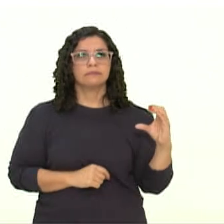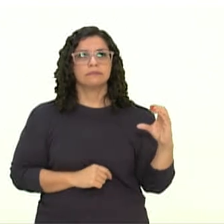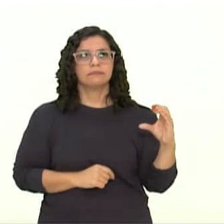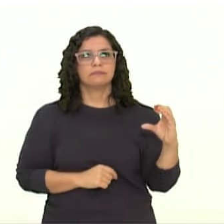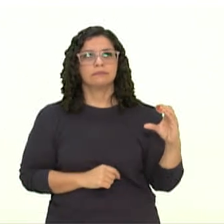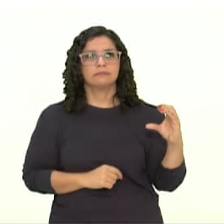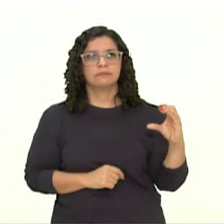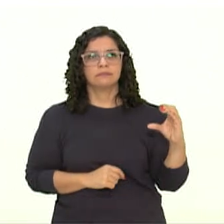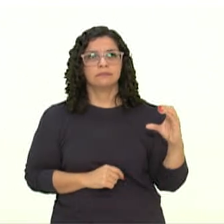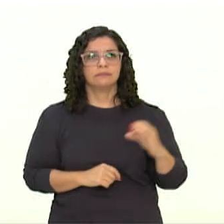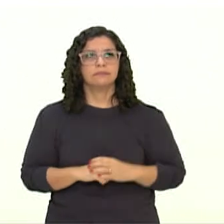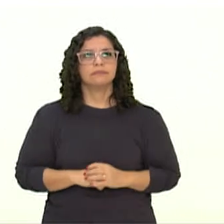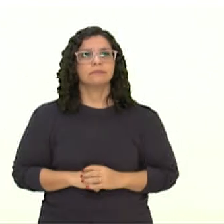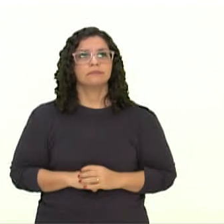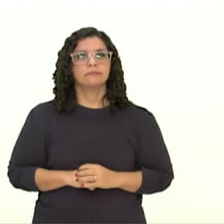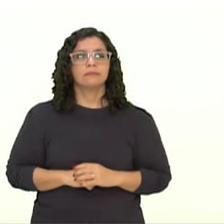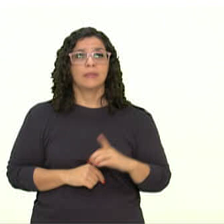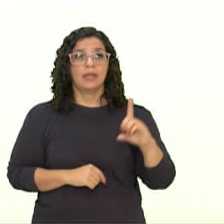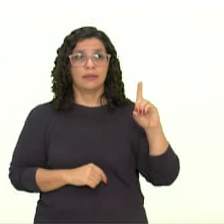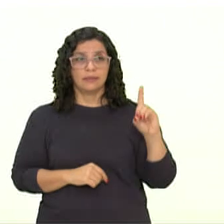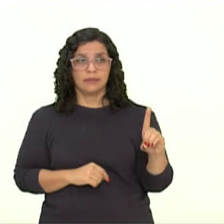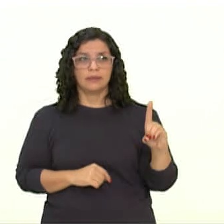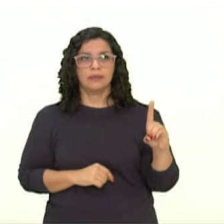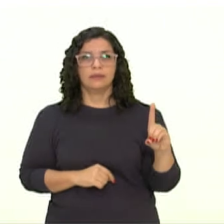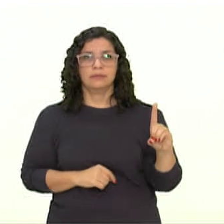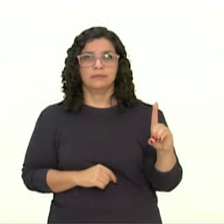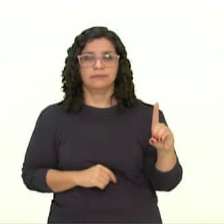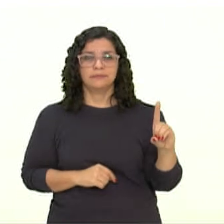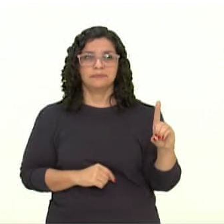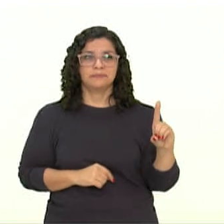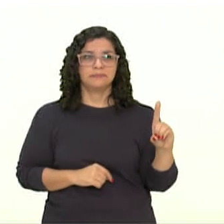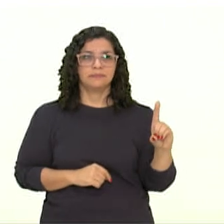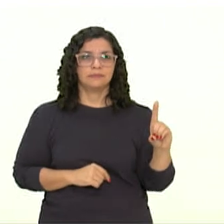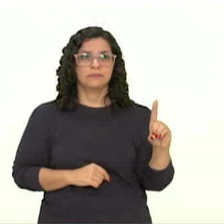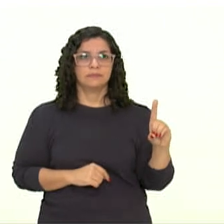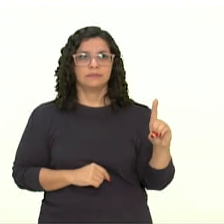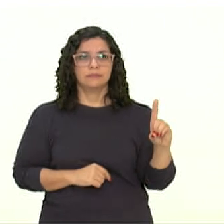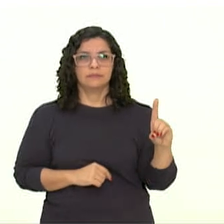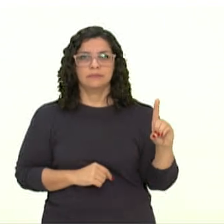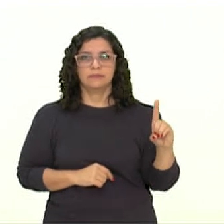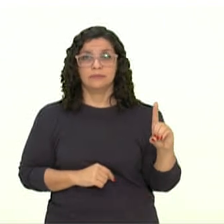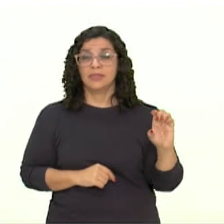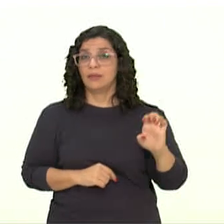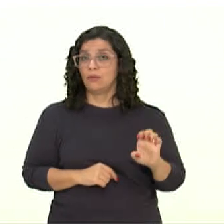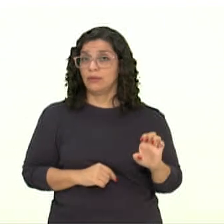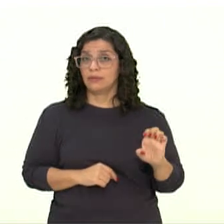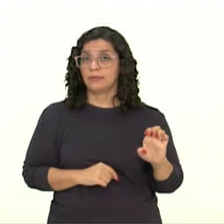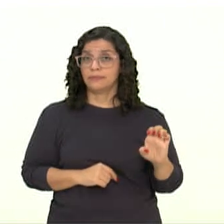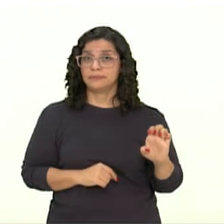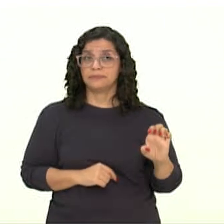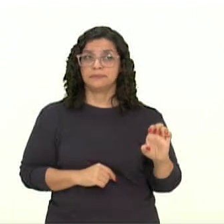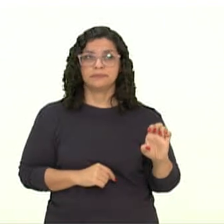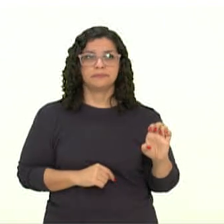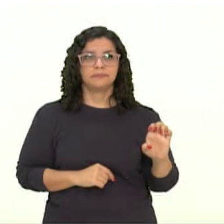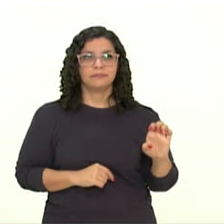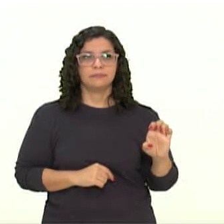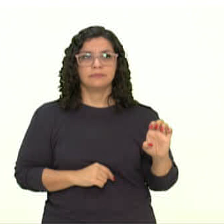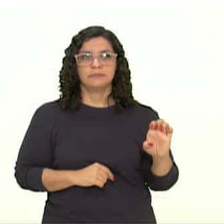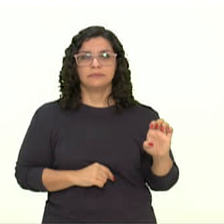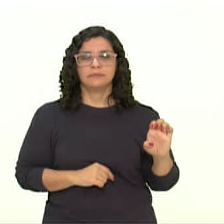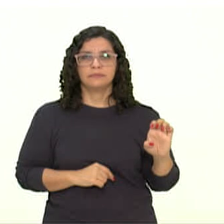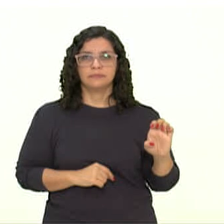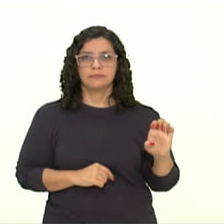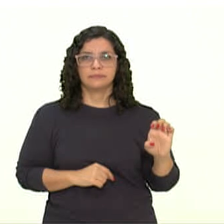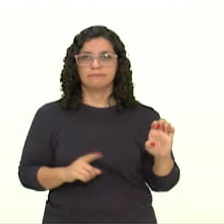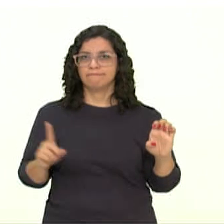associativo, motor e muscular. Letra D, neurônio sensitivo, central e periférico. Ou letra E,